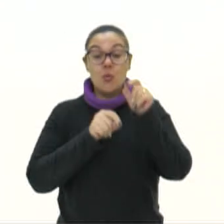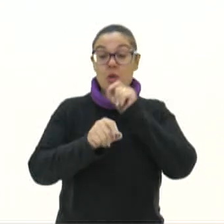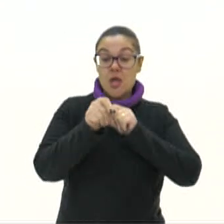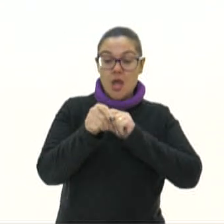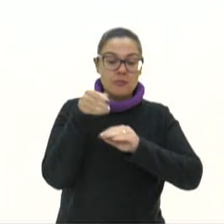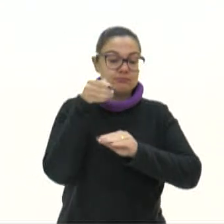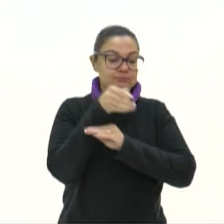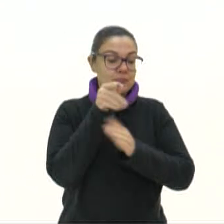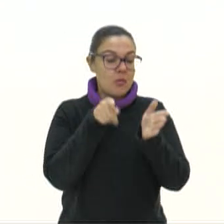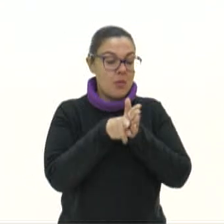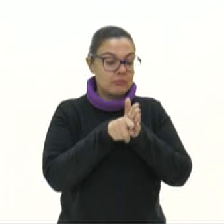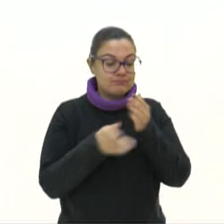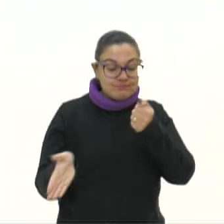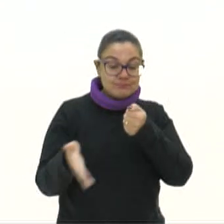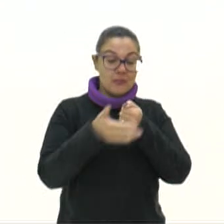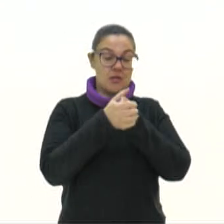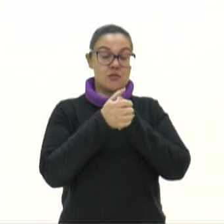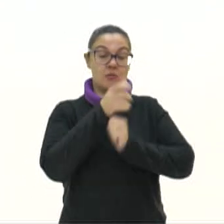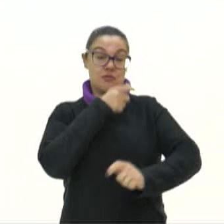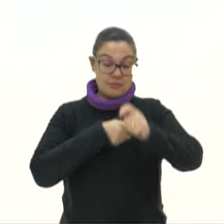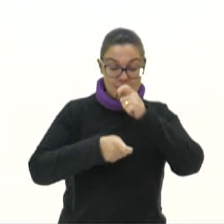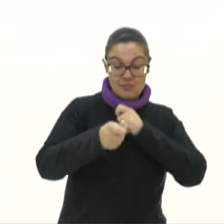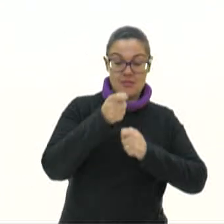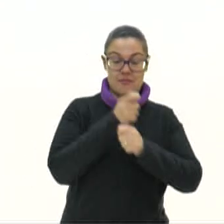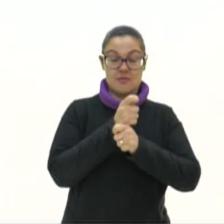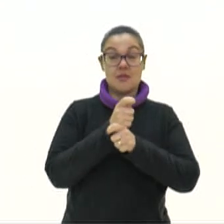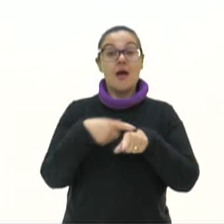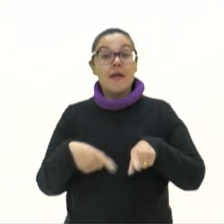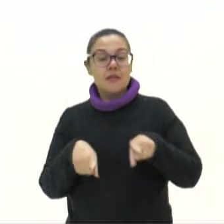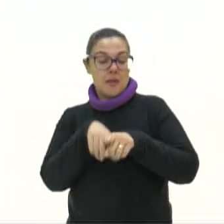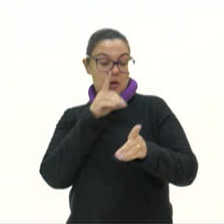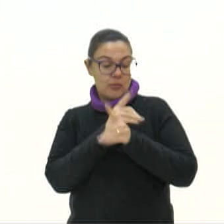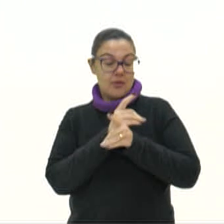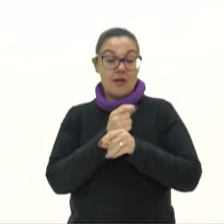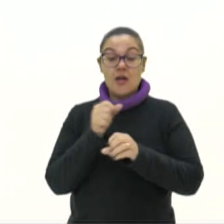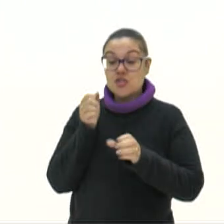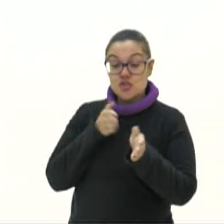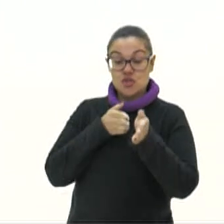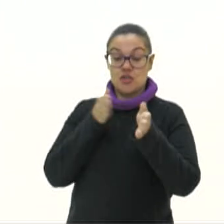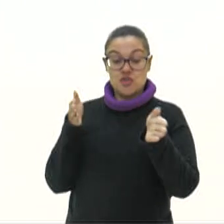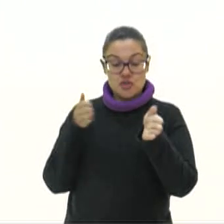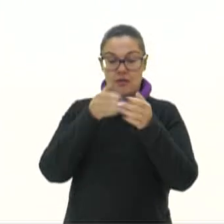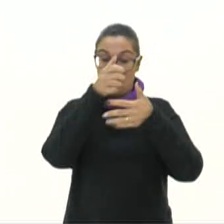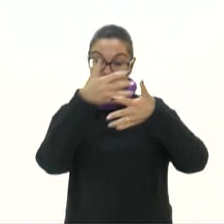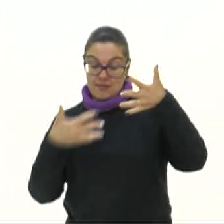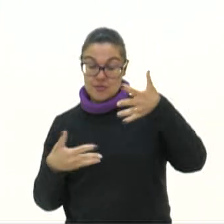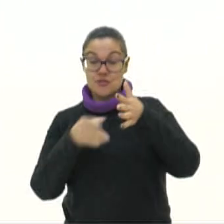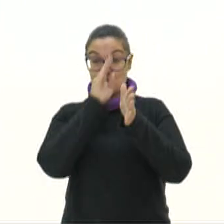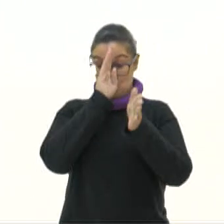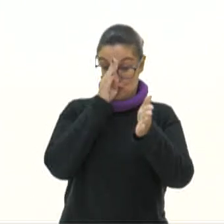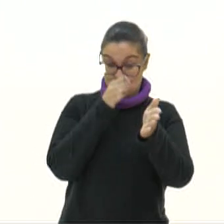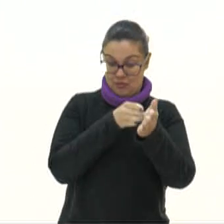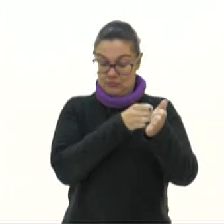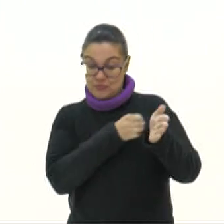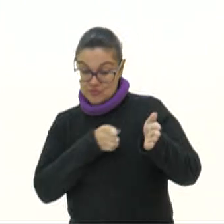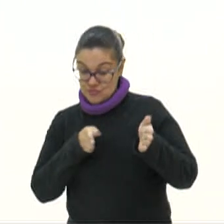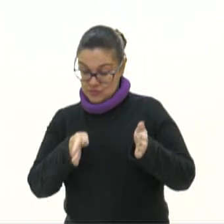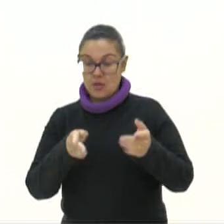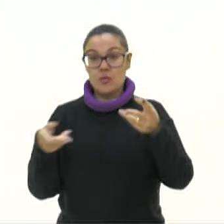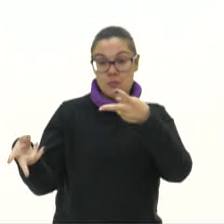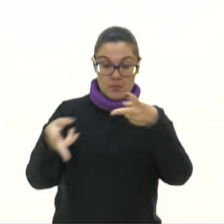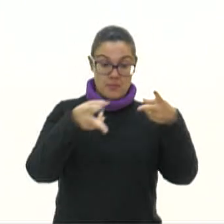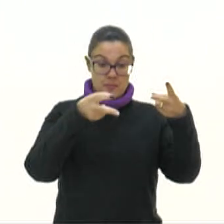implícitas no gênero entrevista. Identificar características do discurso direto e indireto. Verificar